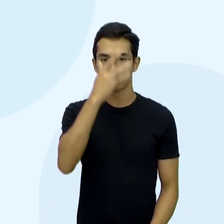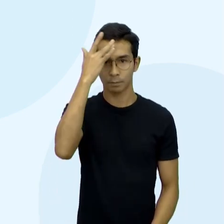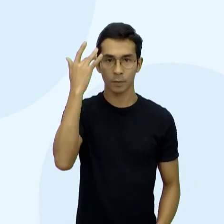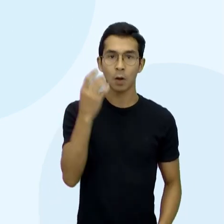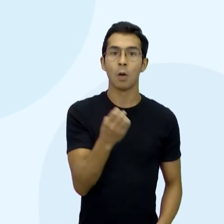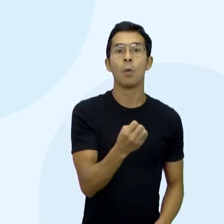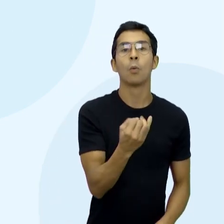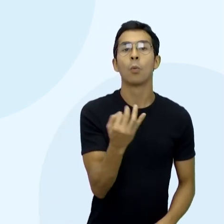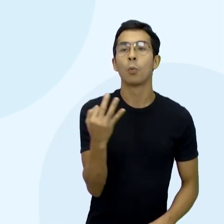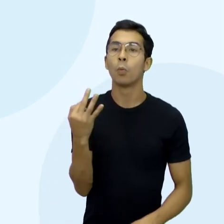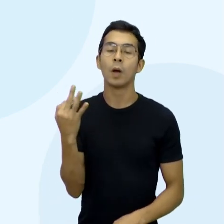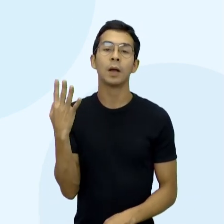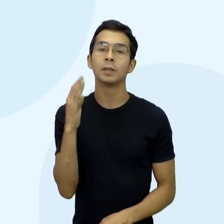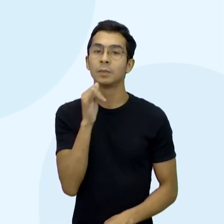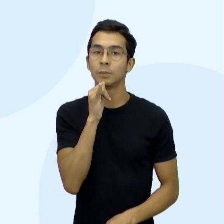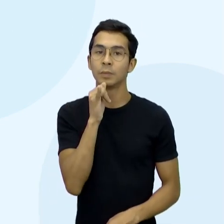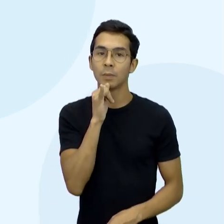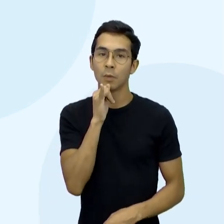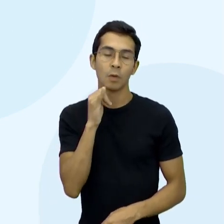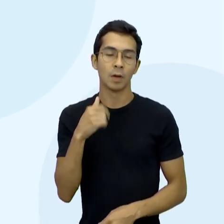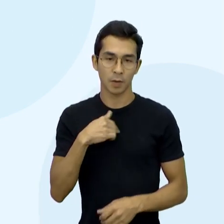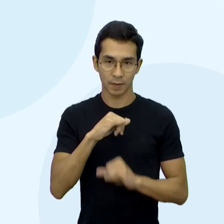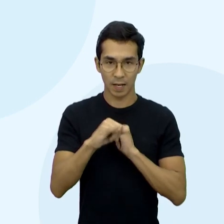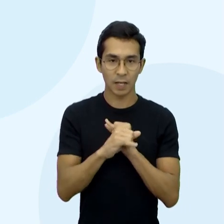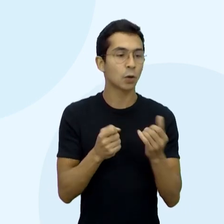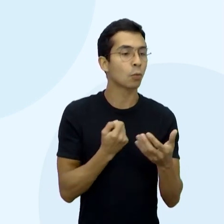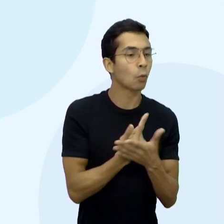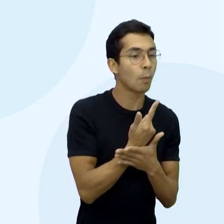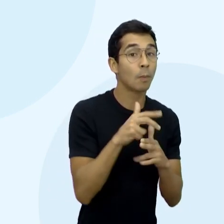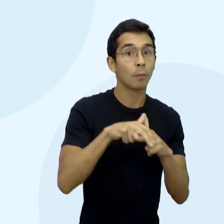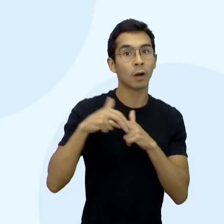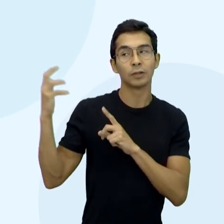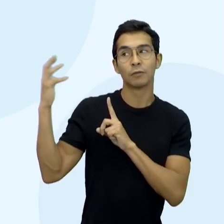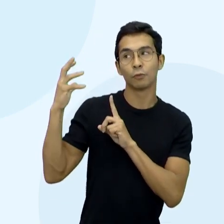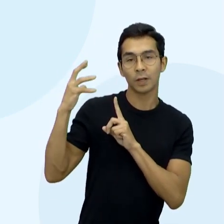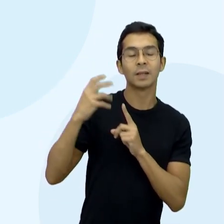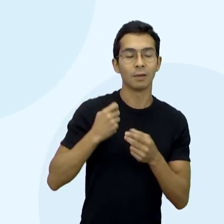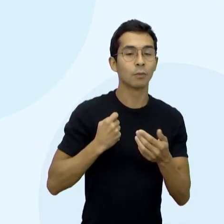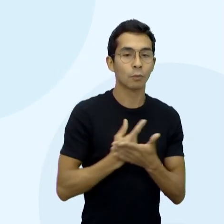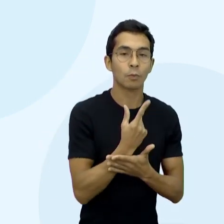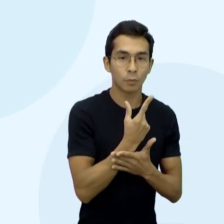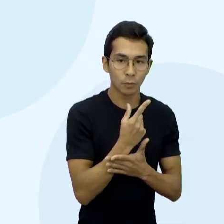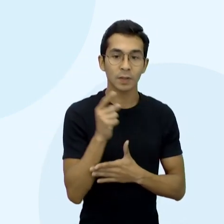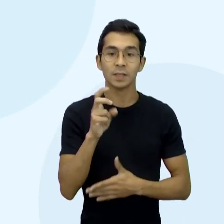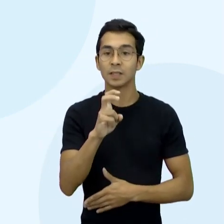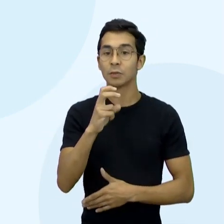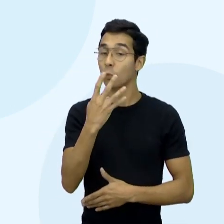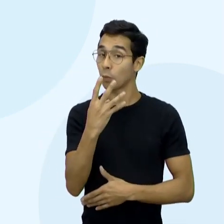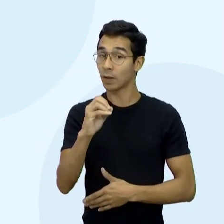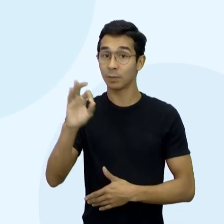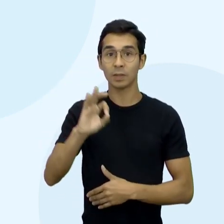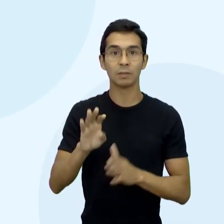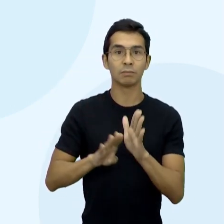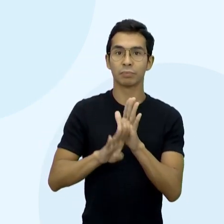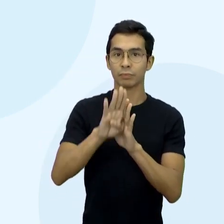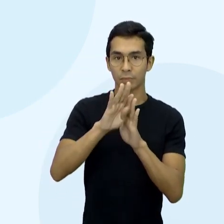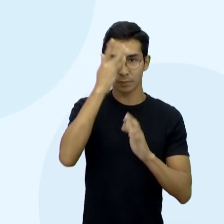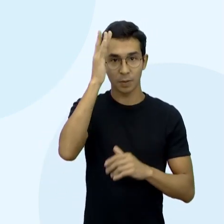de influenciadores superou os 40%, fazendo com que os consumidores brasileiros se tornassem os mais impactados por